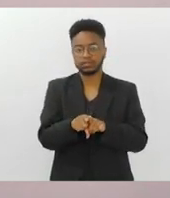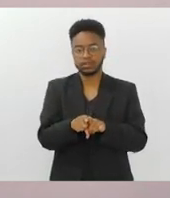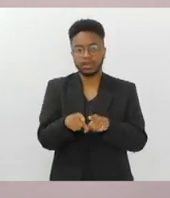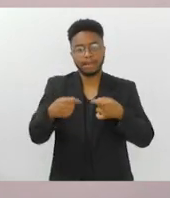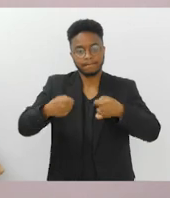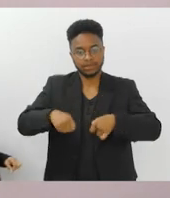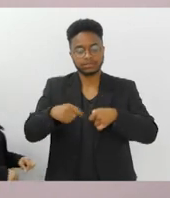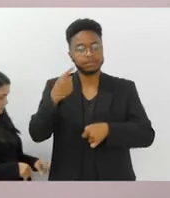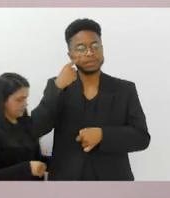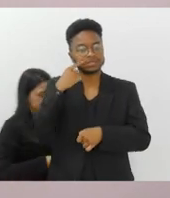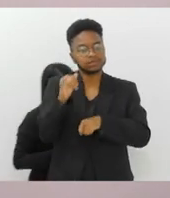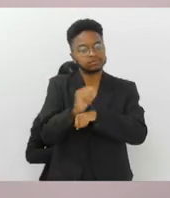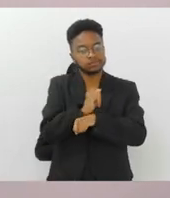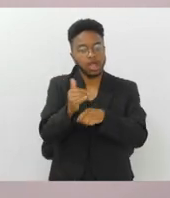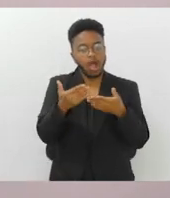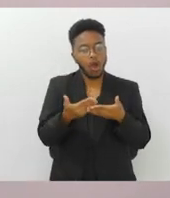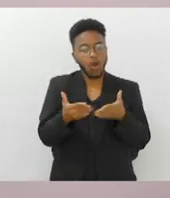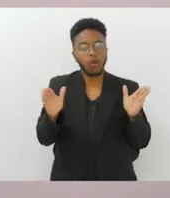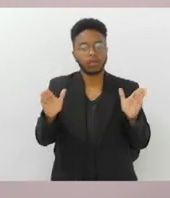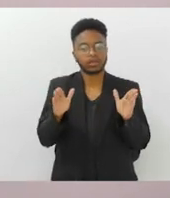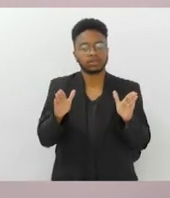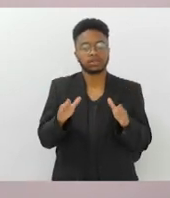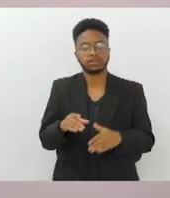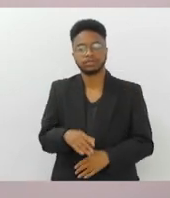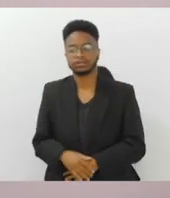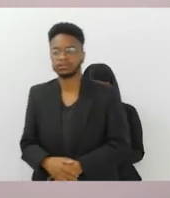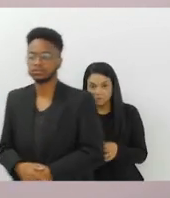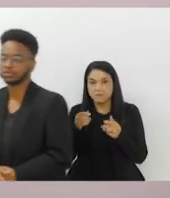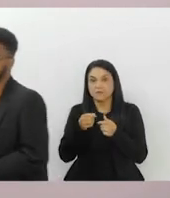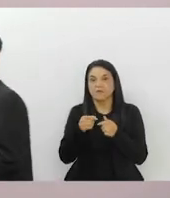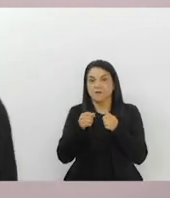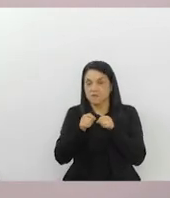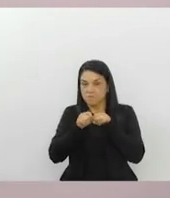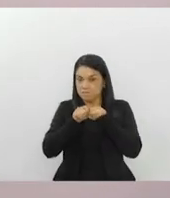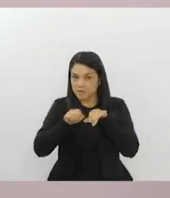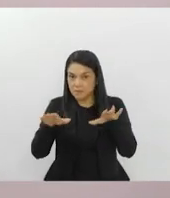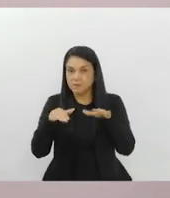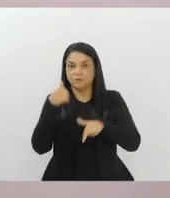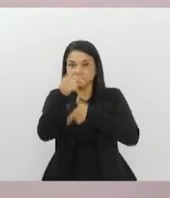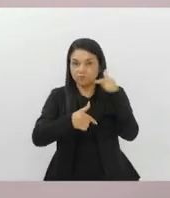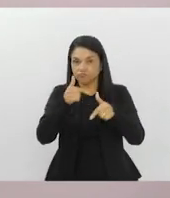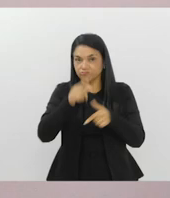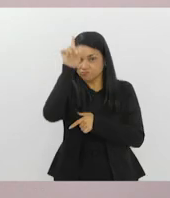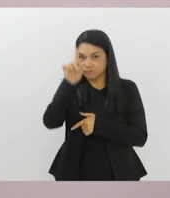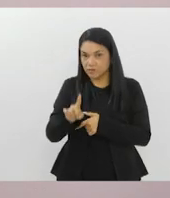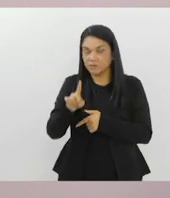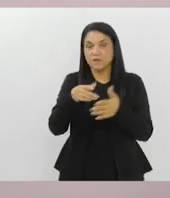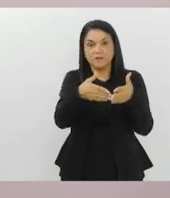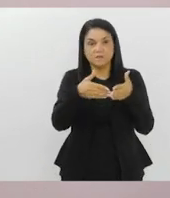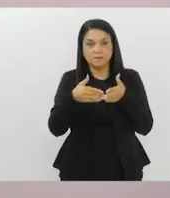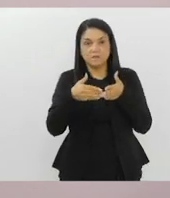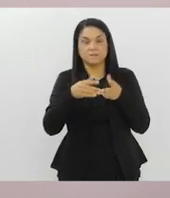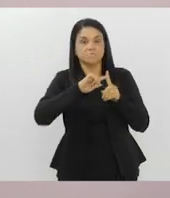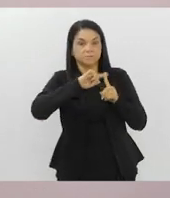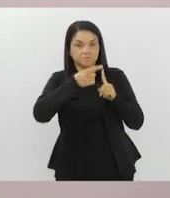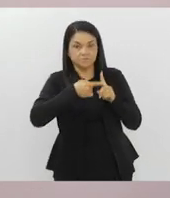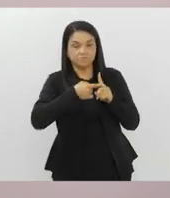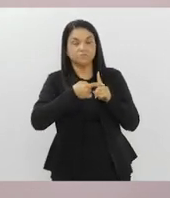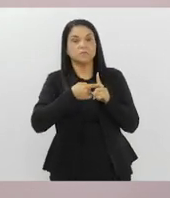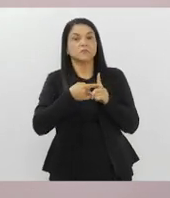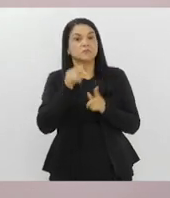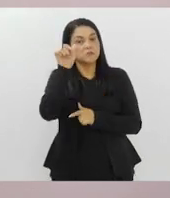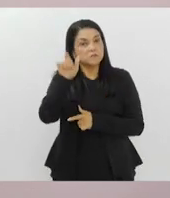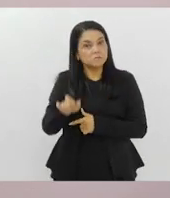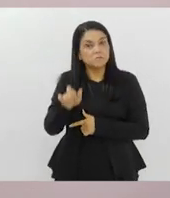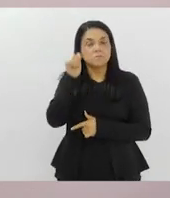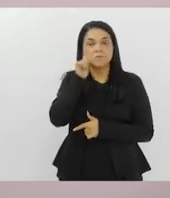necessário pensar em formas de ampliação dos direitos trabalhistas e licença-maternidade para que as mulheres possam ter condições de amamentar